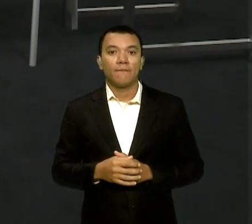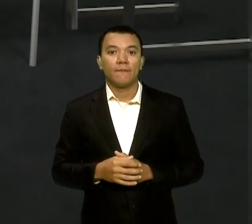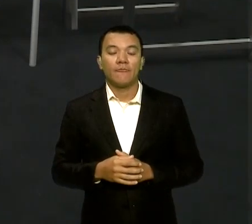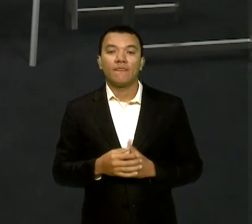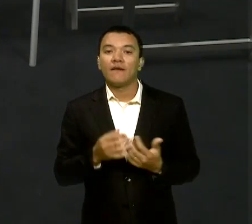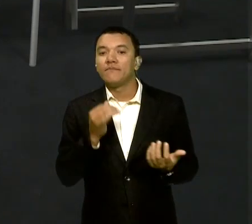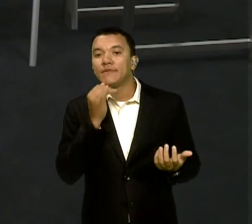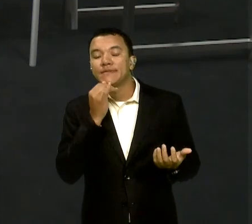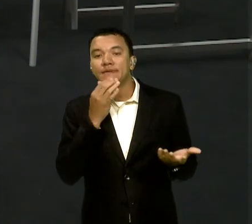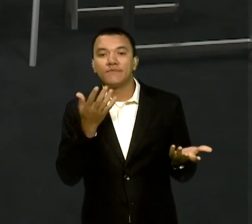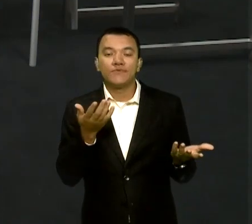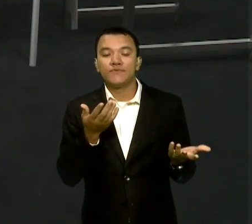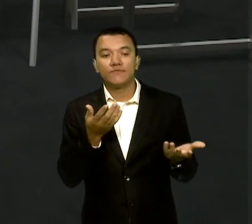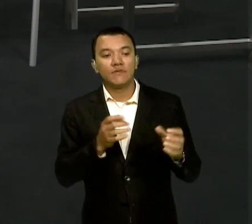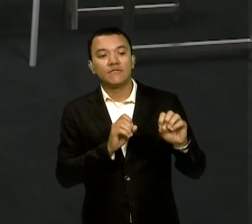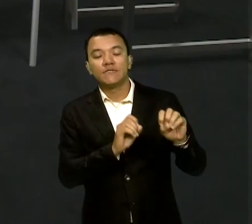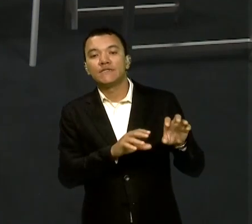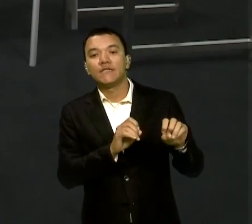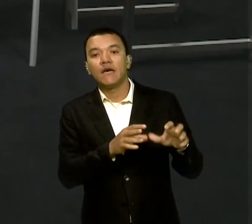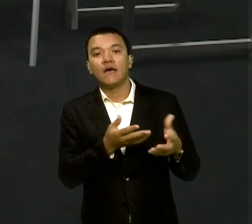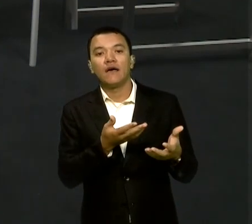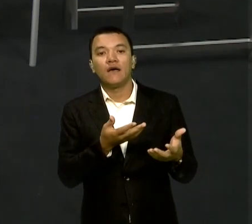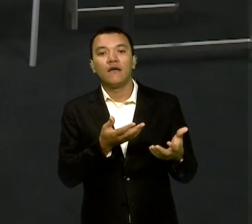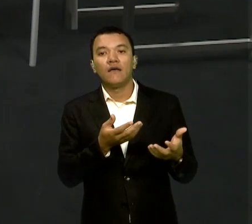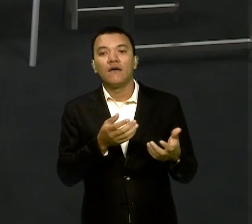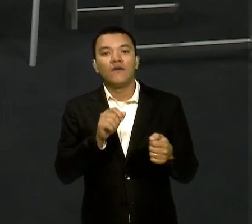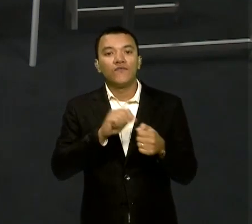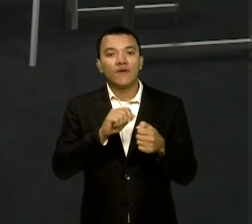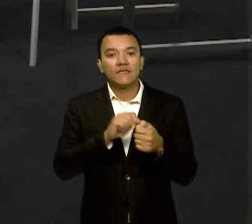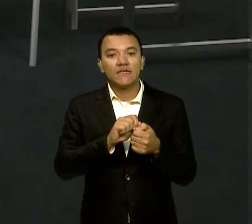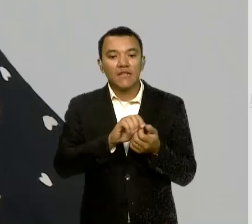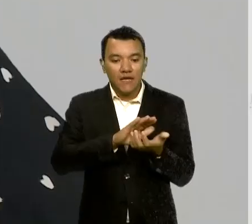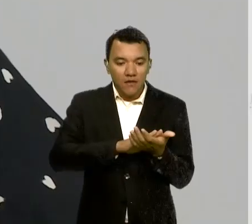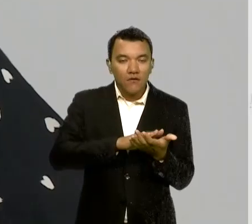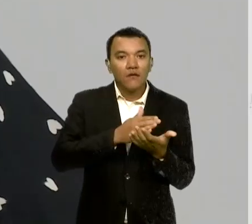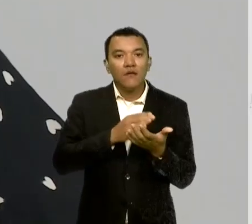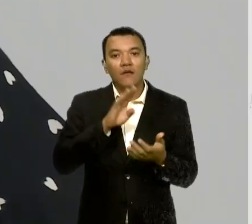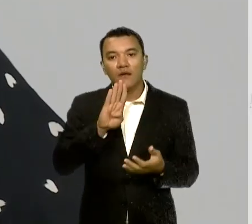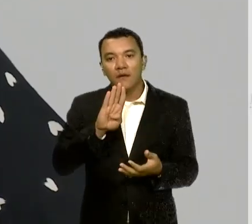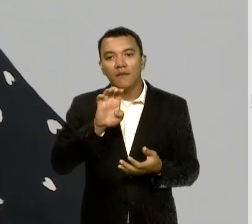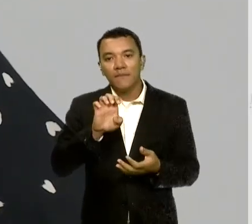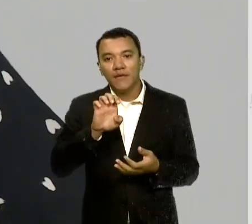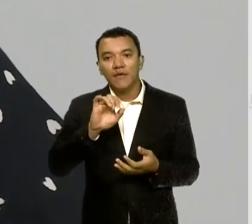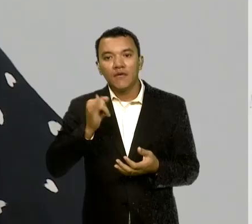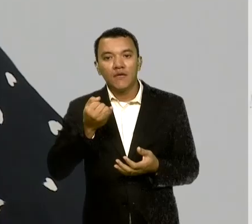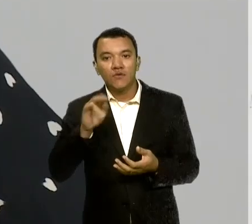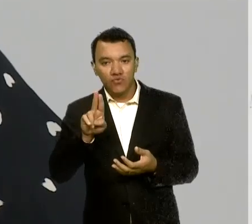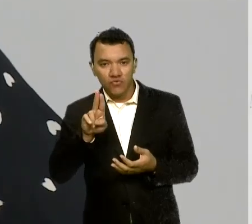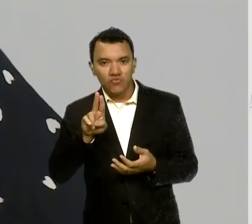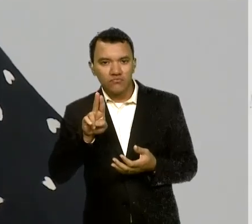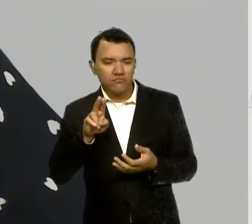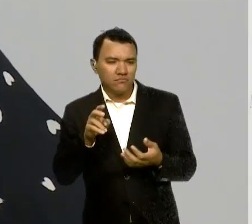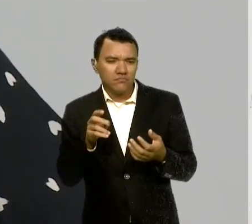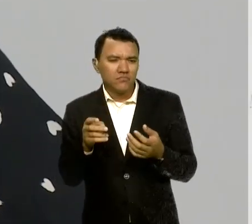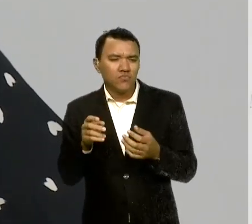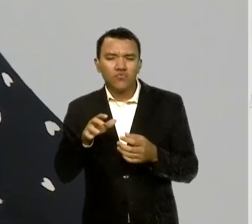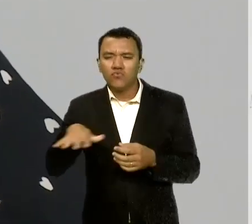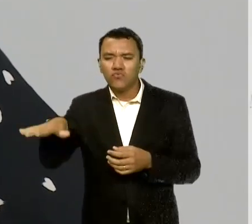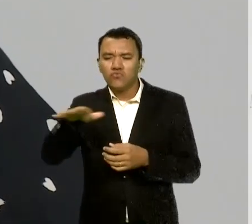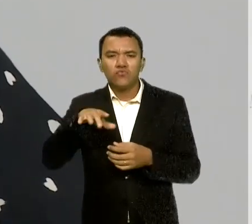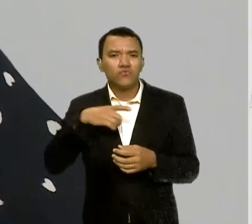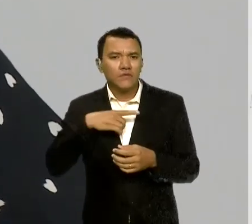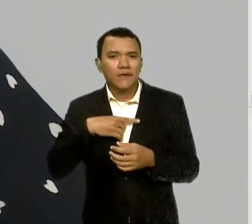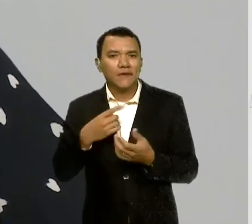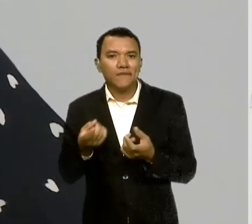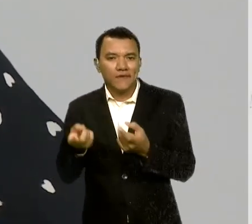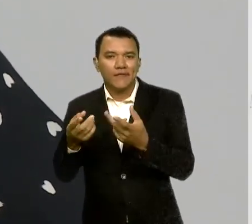Tipo, se eu vou ensinar um beiju, e toda esquina que a gente vai tem um beiju, né? Com café. Então, ensinar